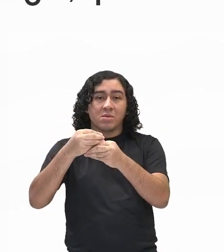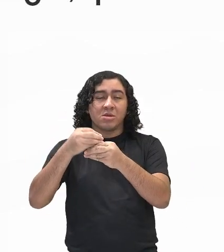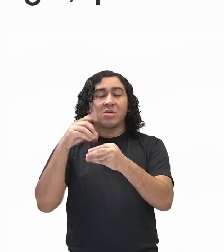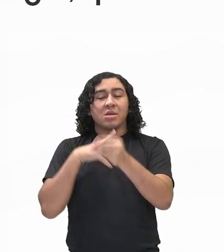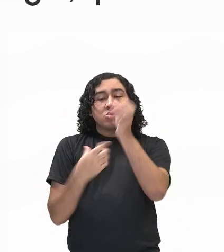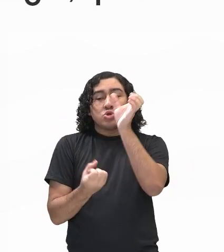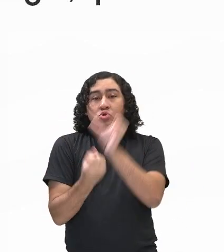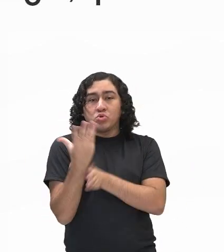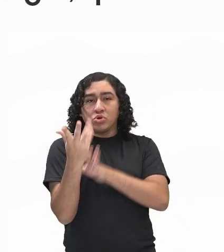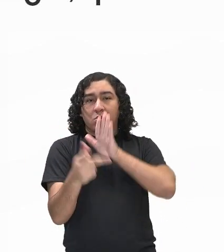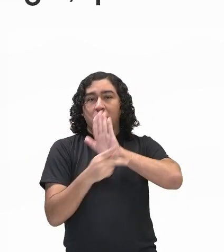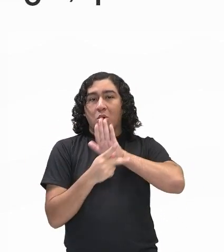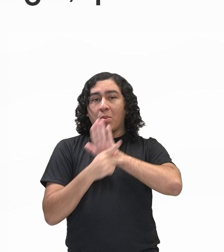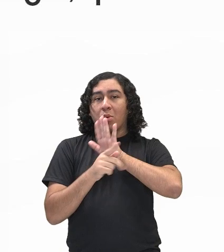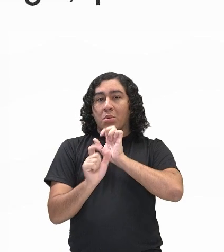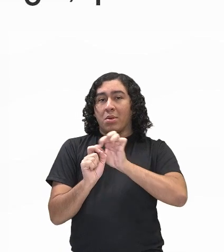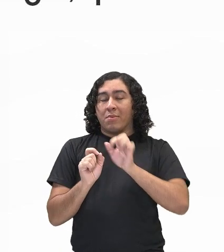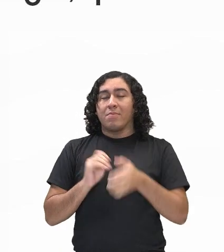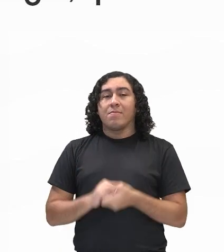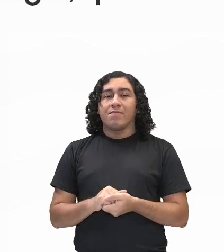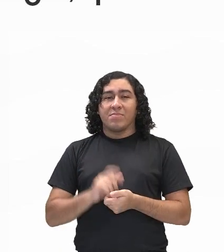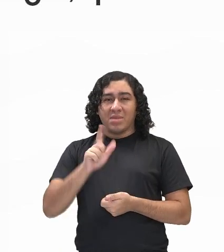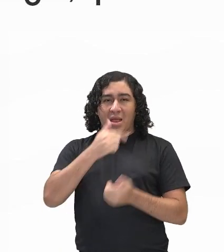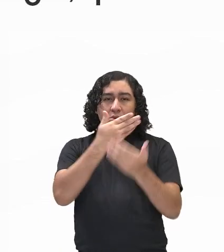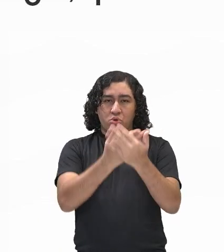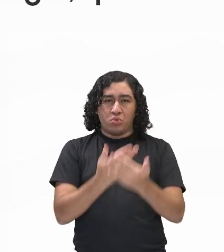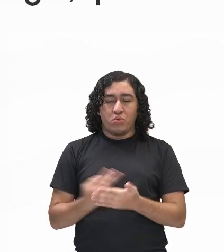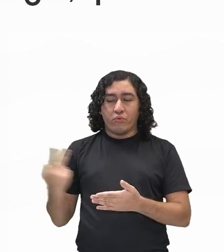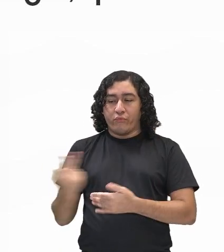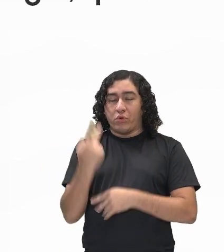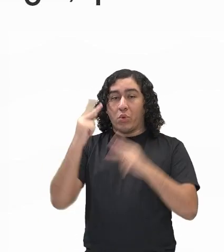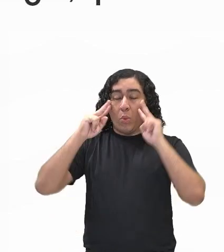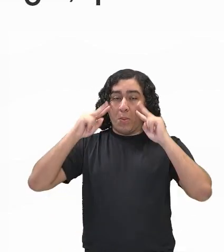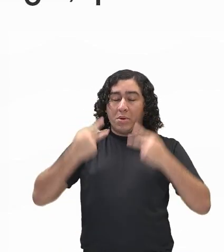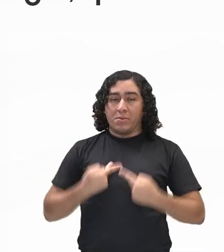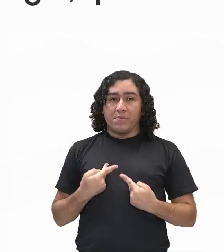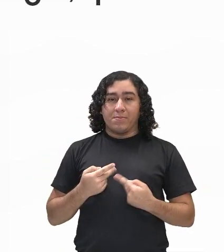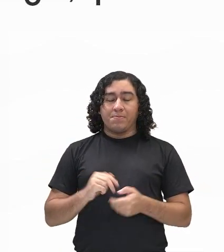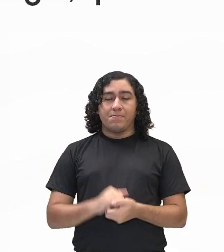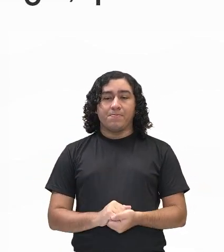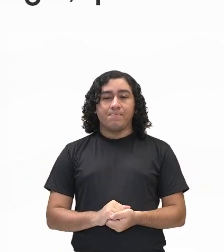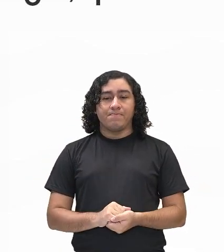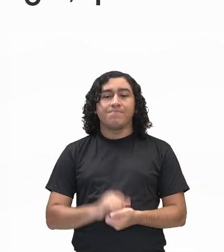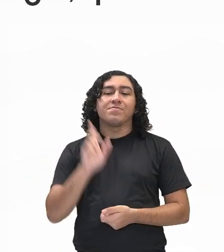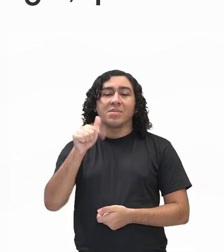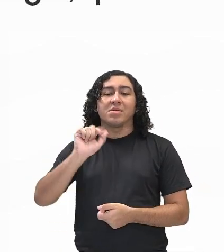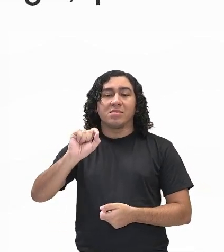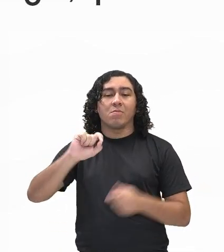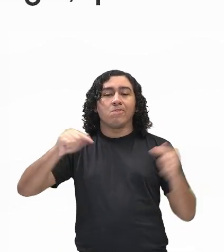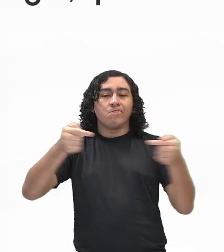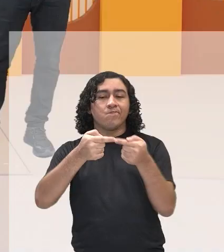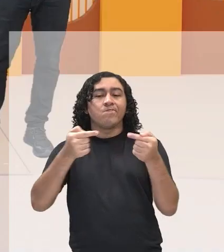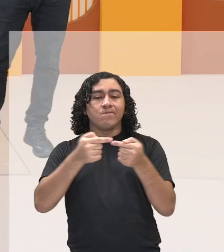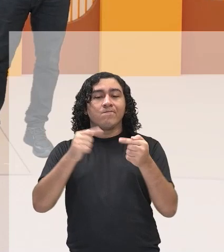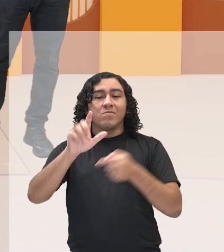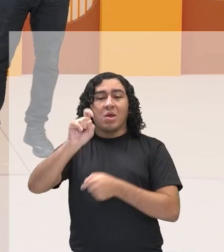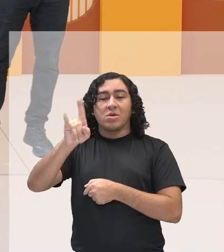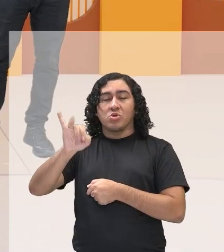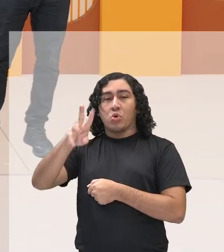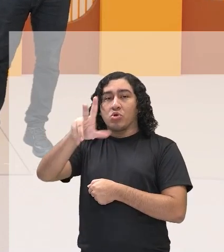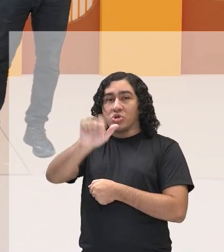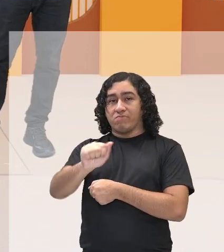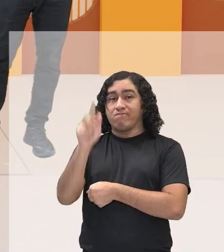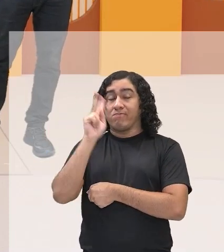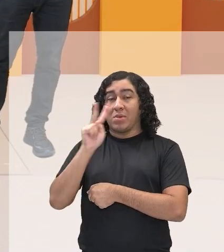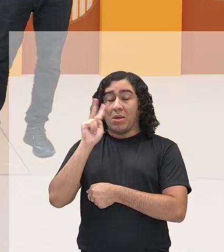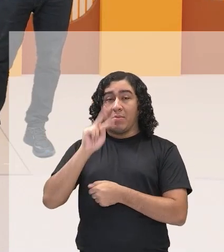justamente, então, a questão do estudo dos valores humanos. Tá bom? Então, isso é axiologia. Nunca esqueçam, então, que nós estamos falando